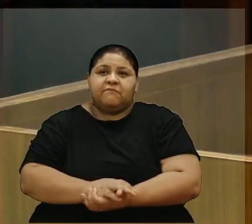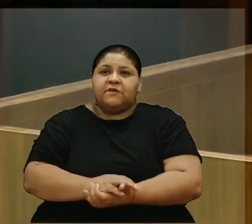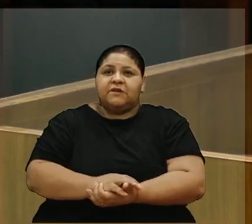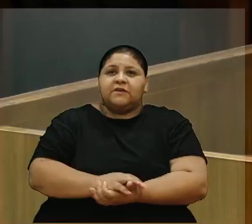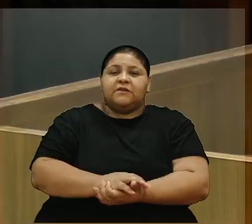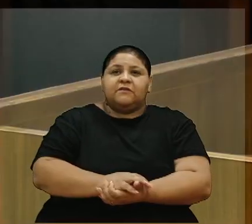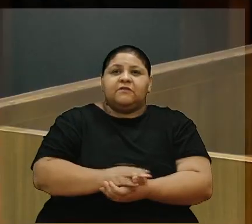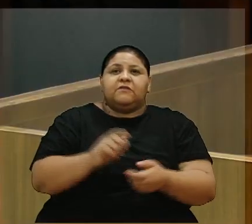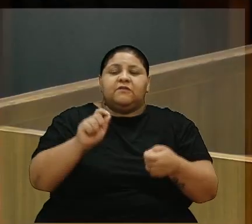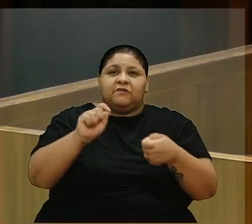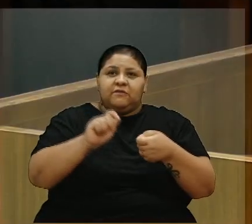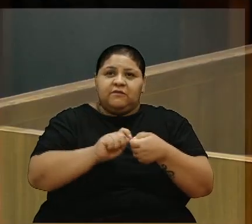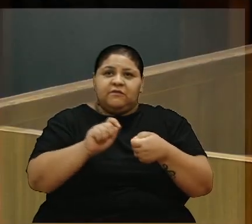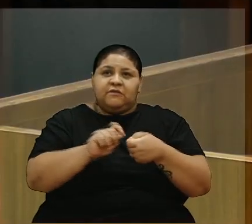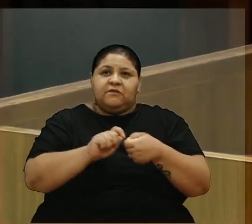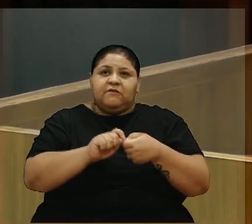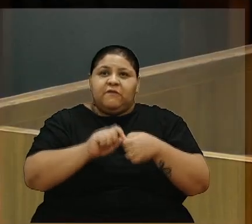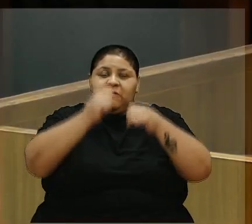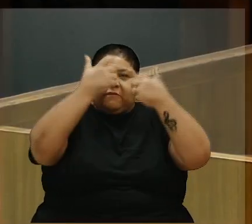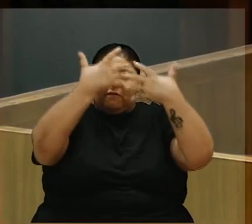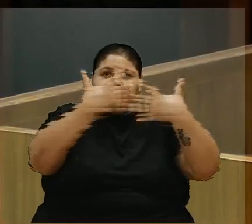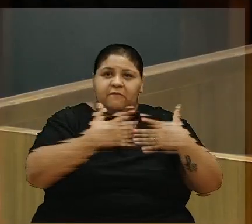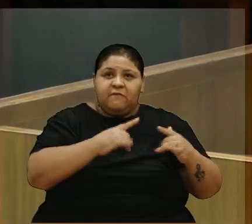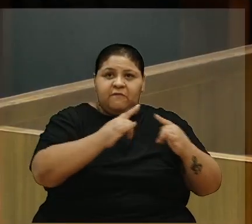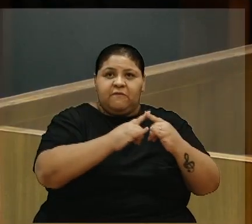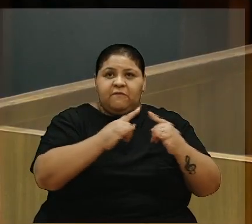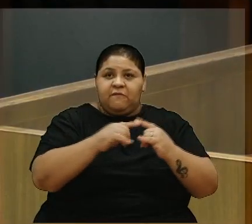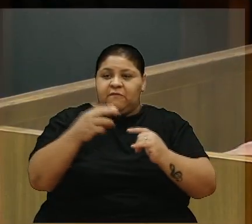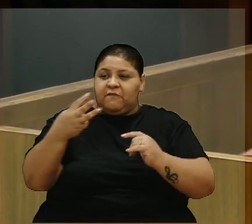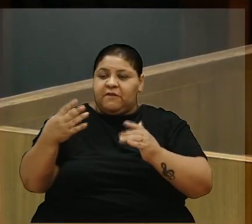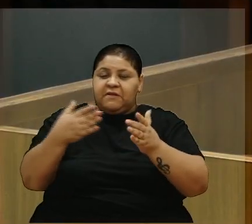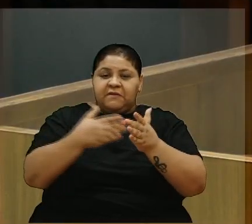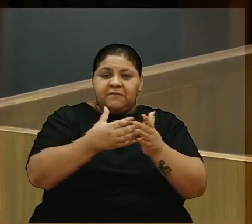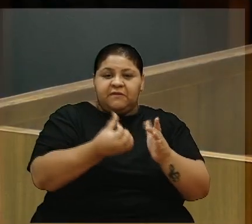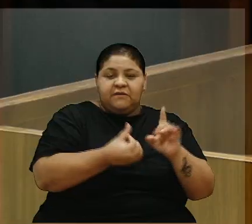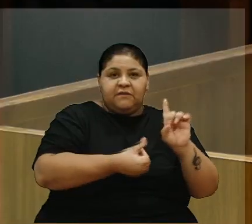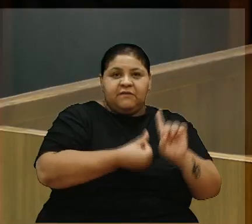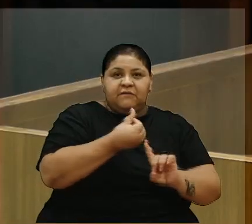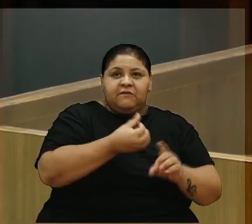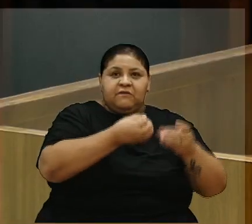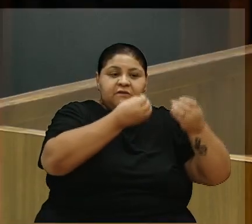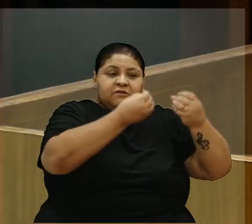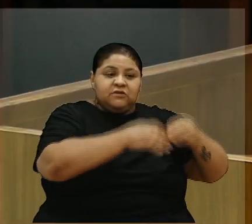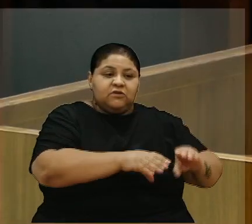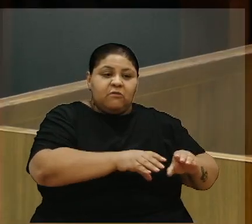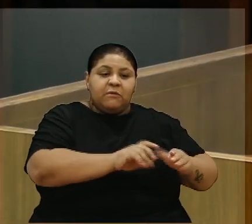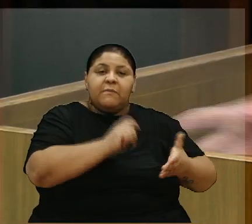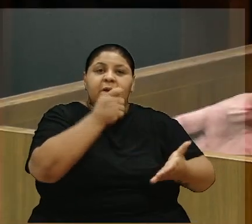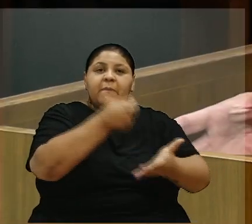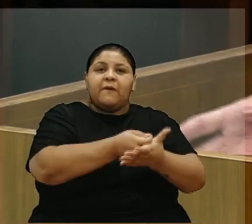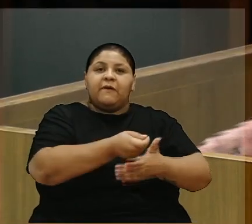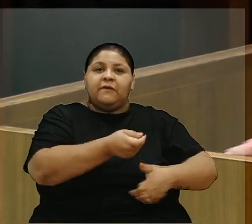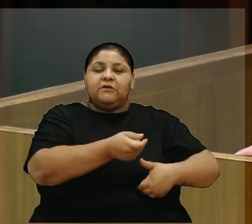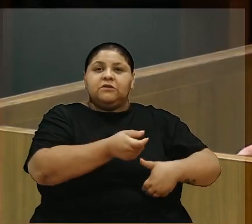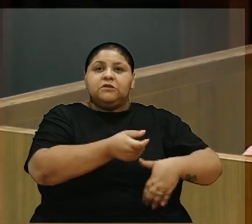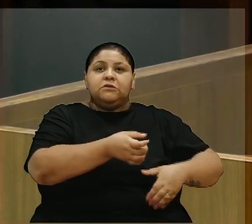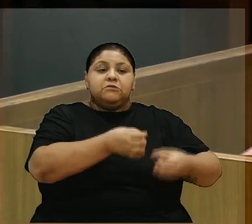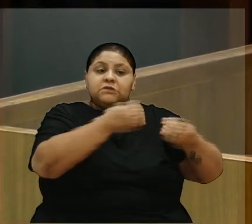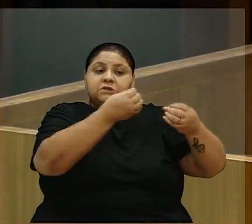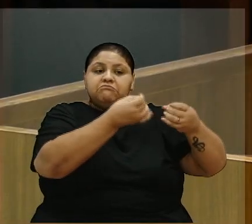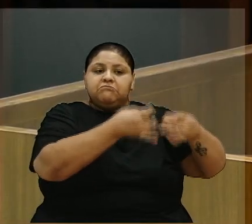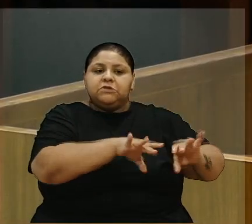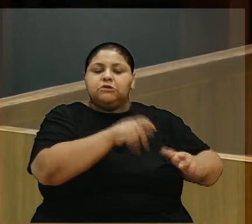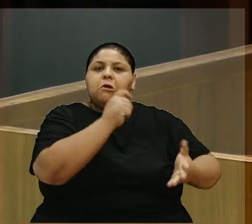uma prestação pelas entidades entre 3 e 6 meses e sobra recurso para contratar. Se sobra recurso